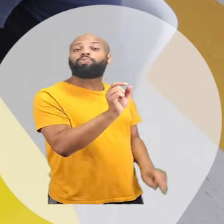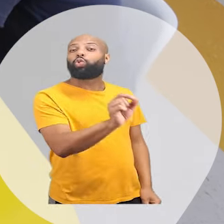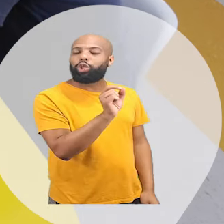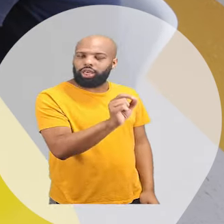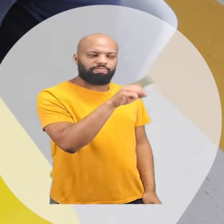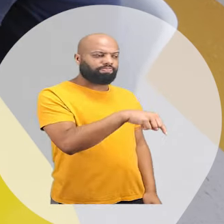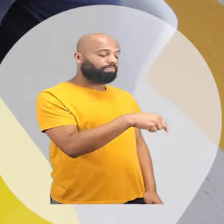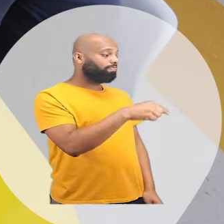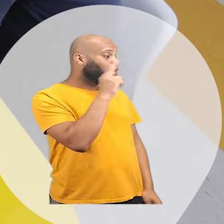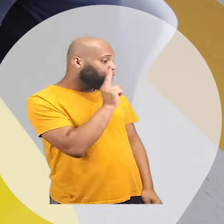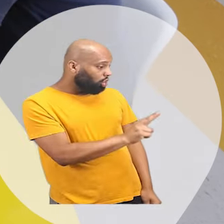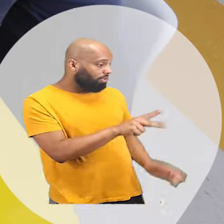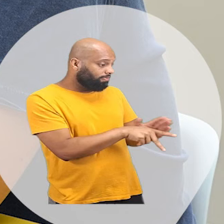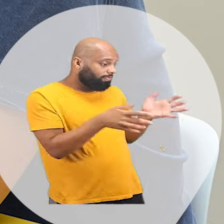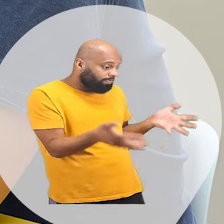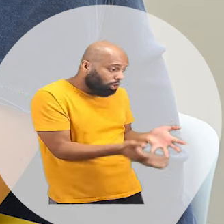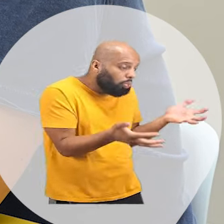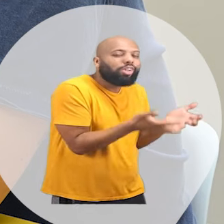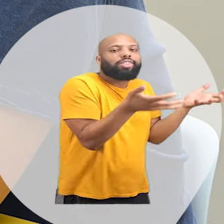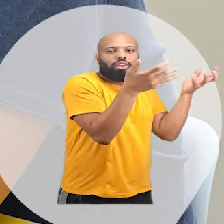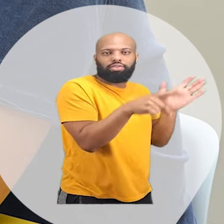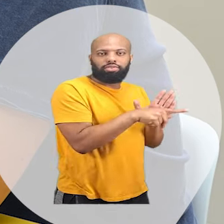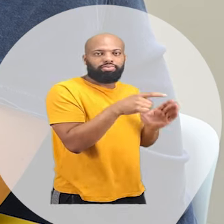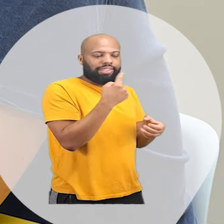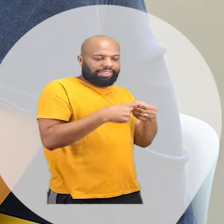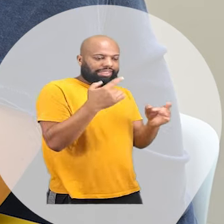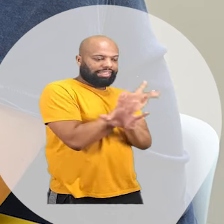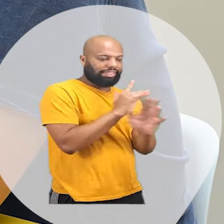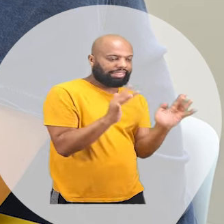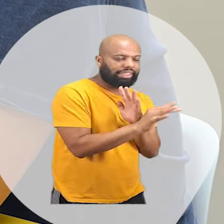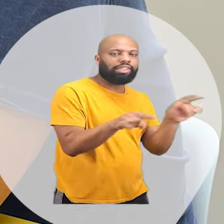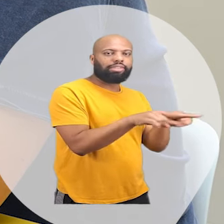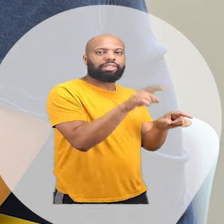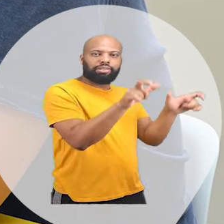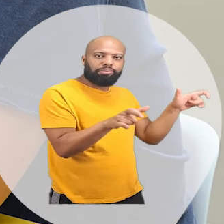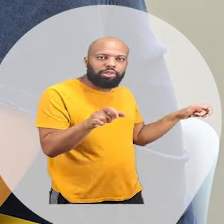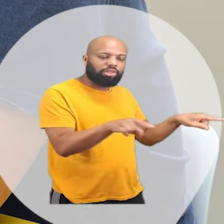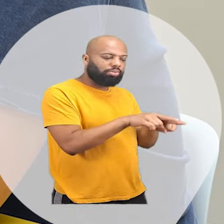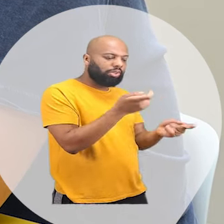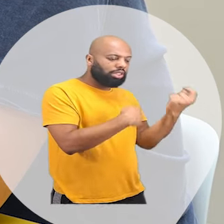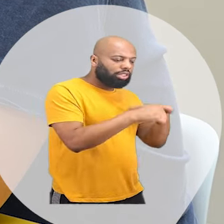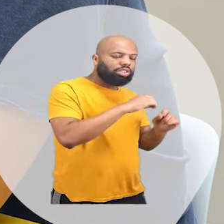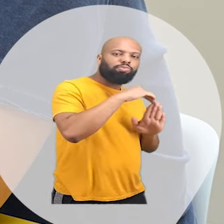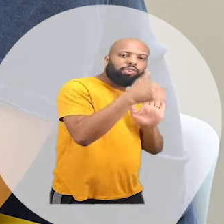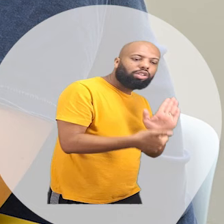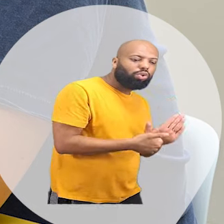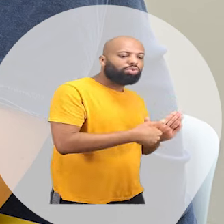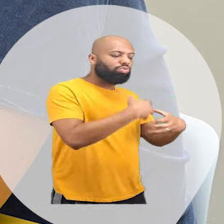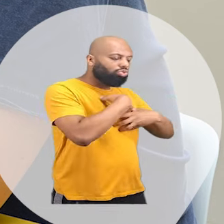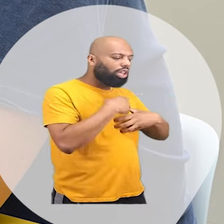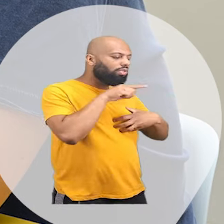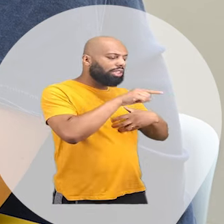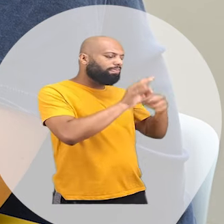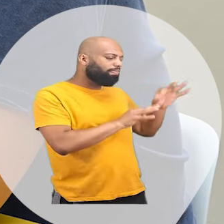uma um olhar assim de promoção da cidade e das pessoas e dos negócios para toda a cadeia